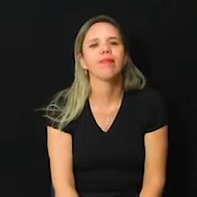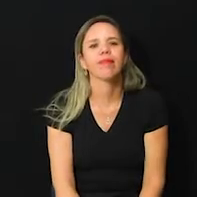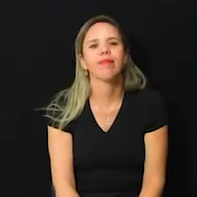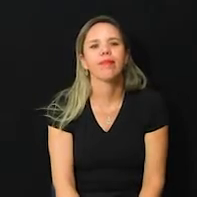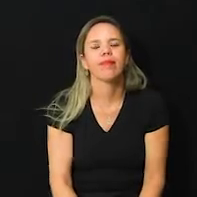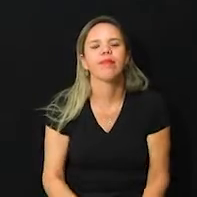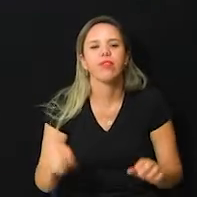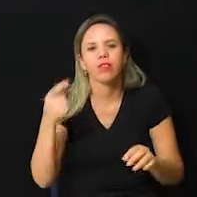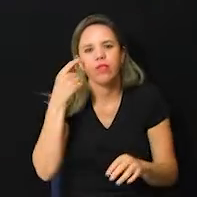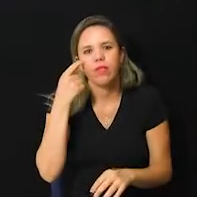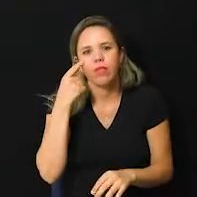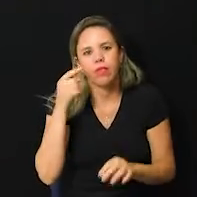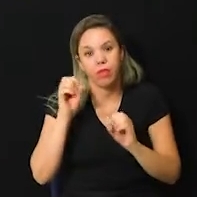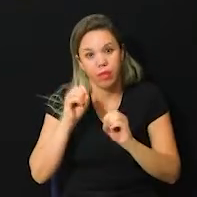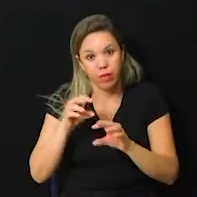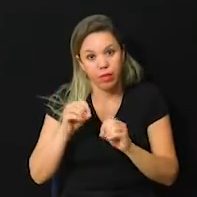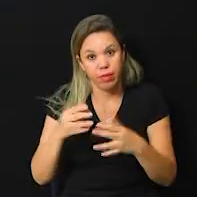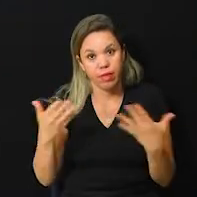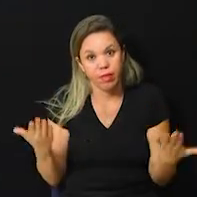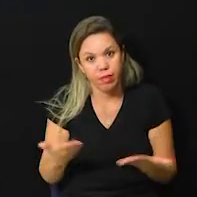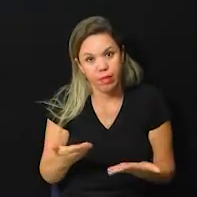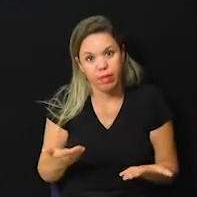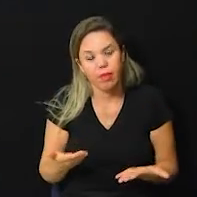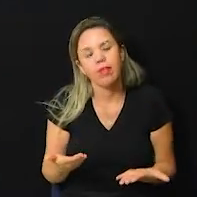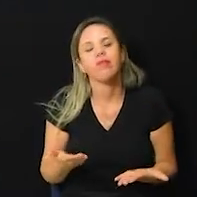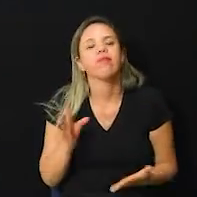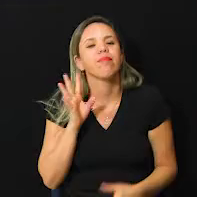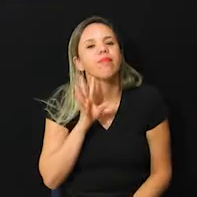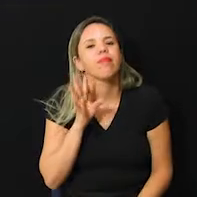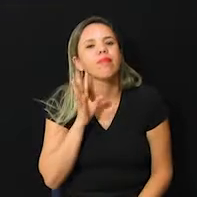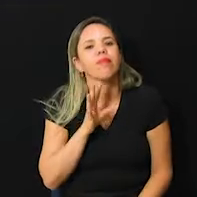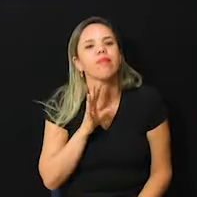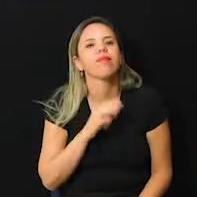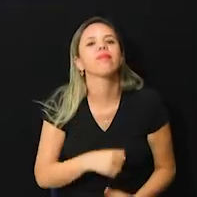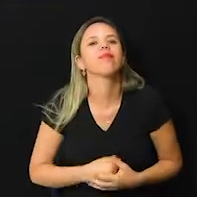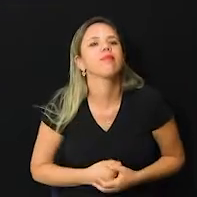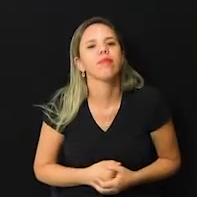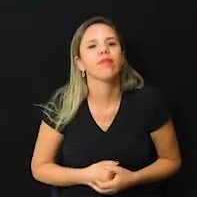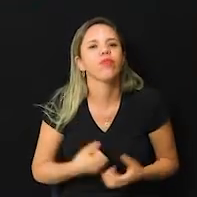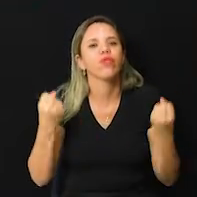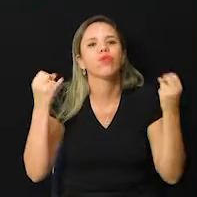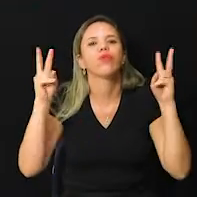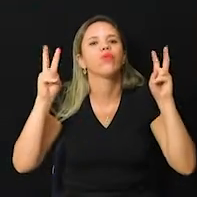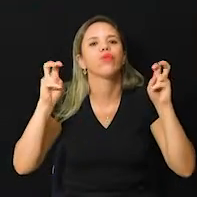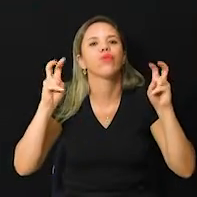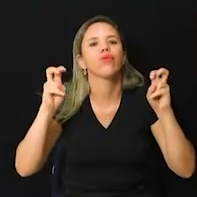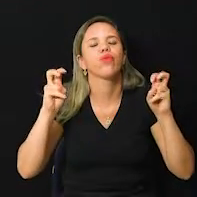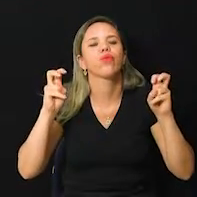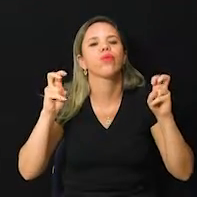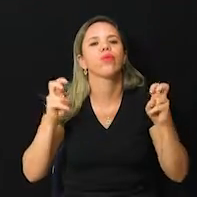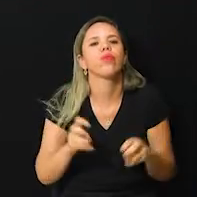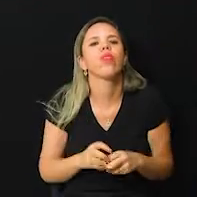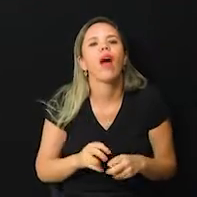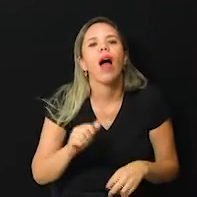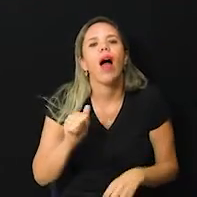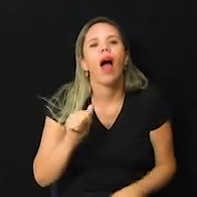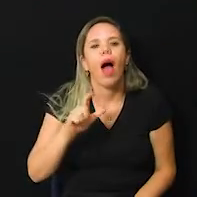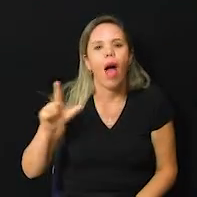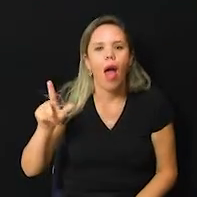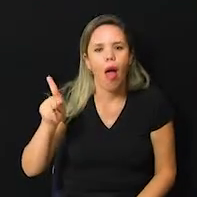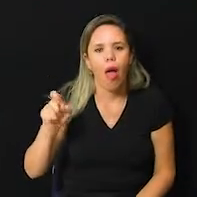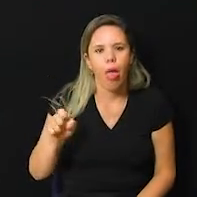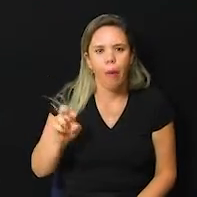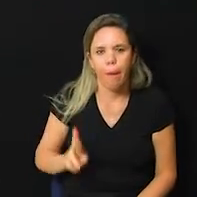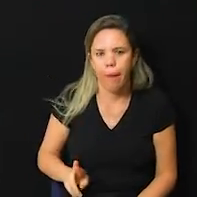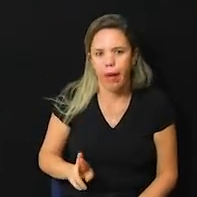burruel quadro de olho na educação e olha só que bacana hoje a gente vai falar sobre Alberto tô com